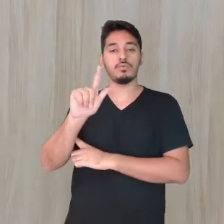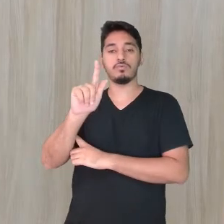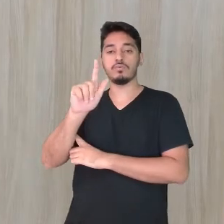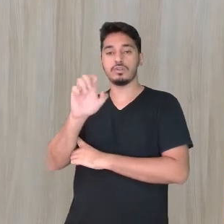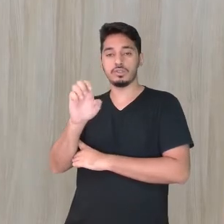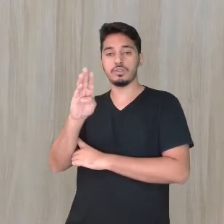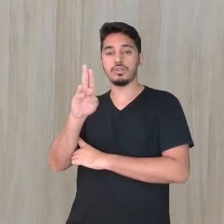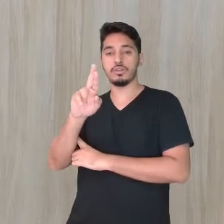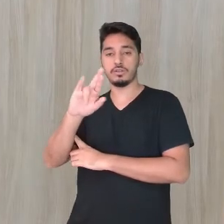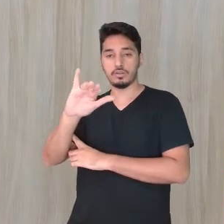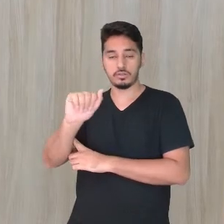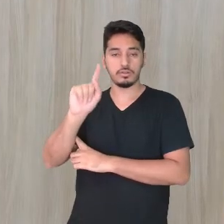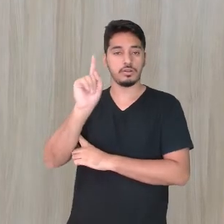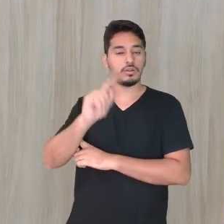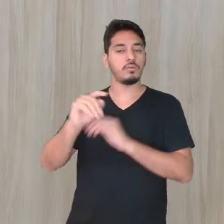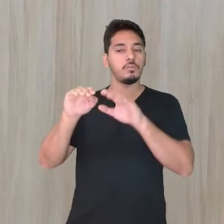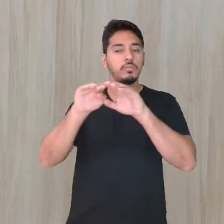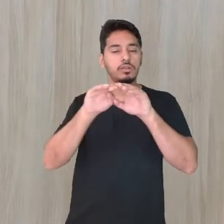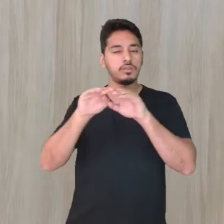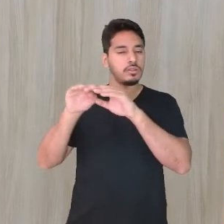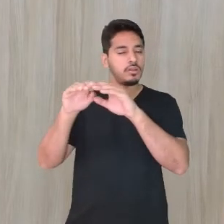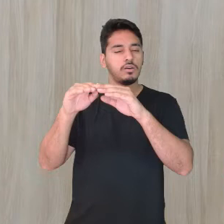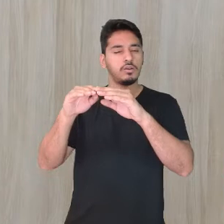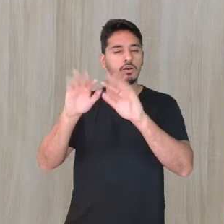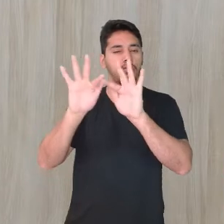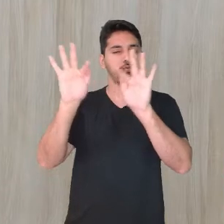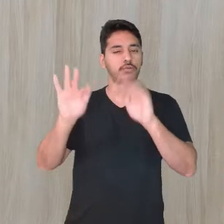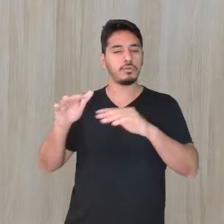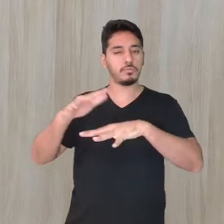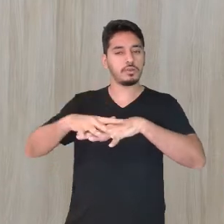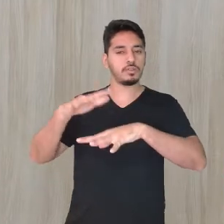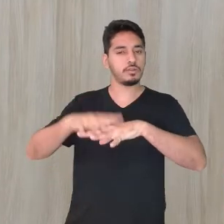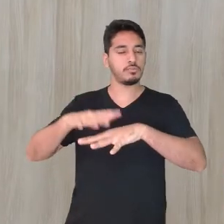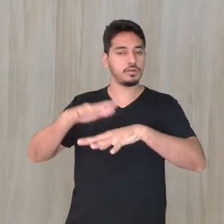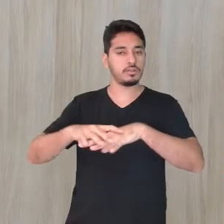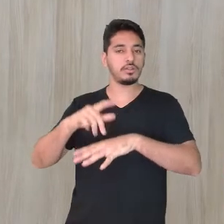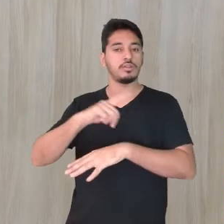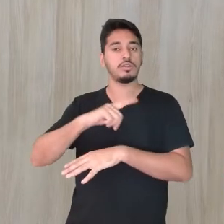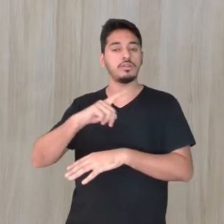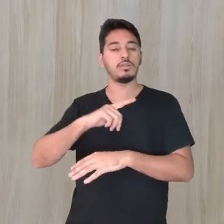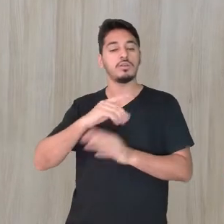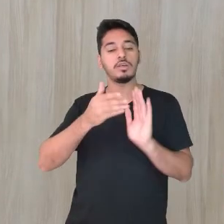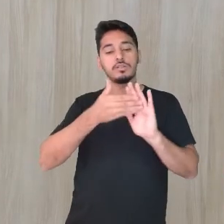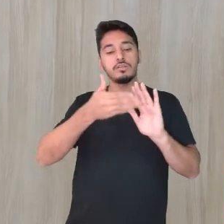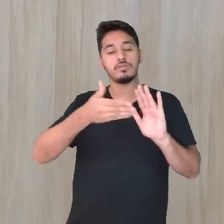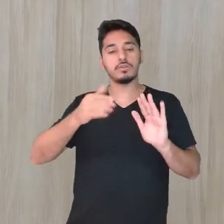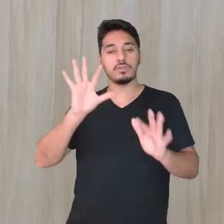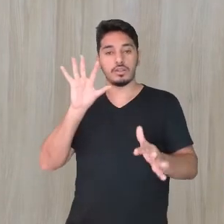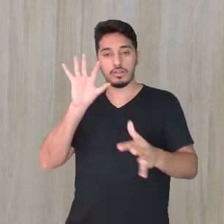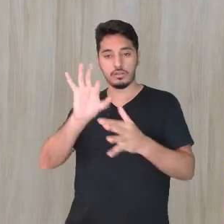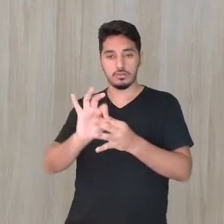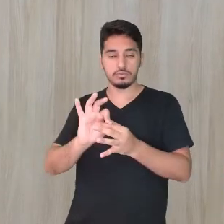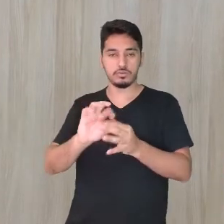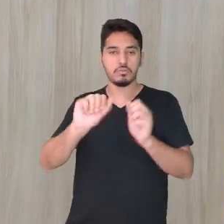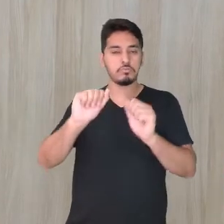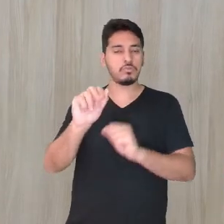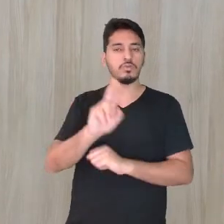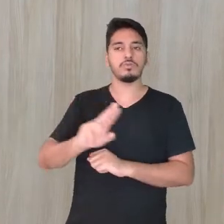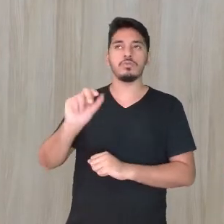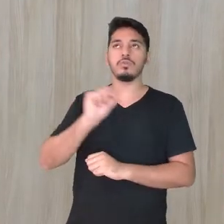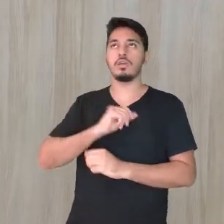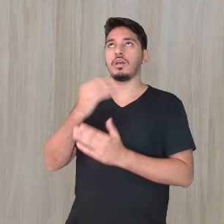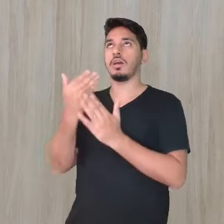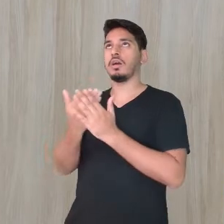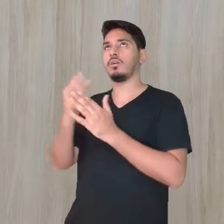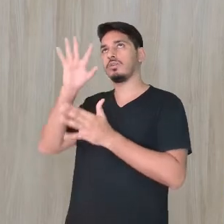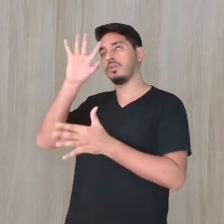um padrão, é uma fórmula matemática que define a sequência lógica. E você pode pegar a aula de